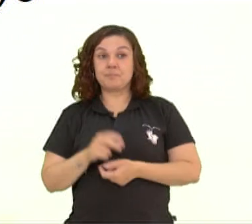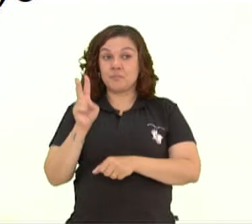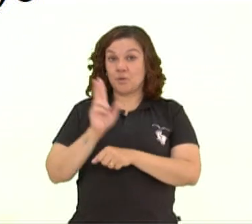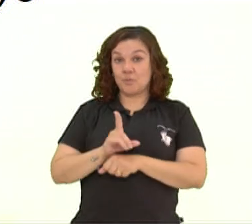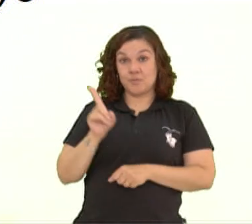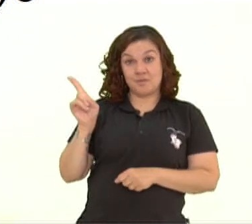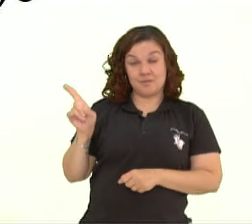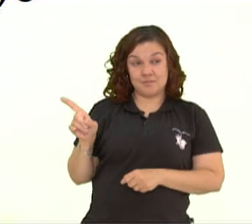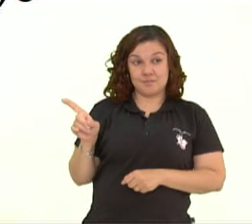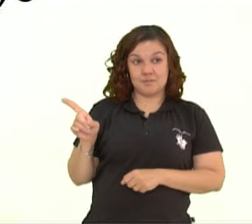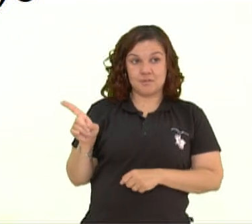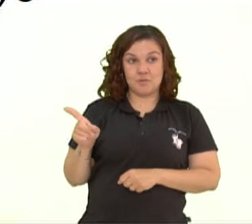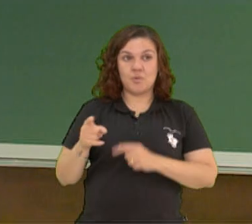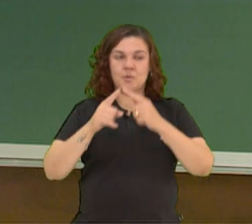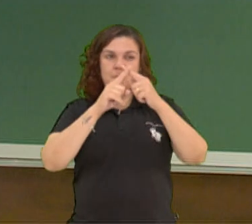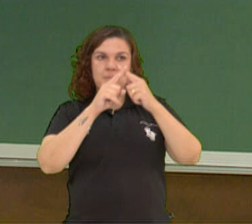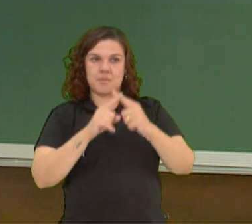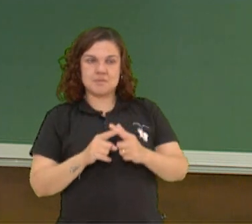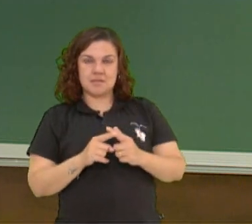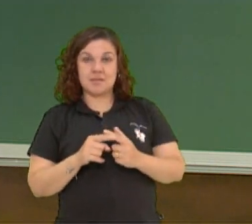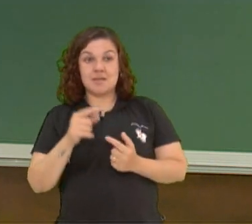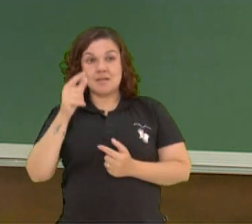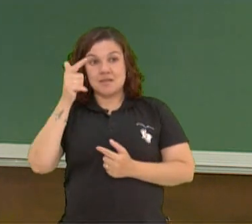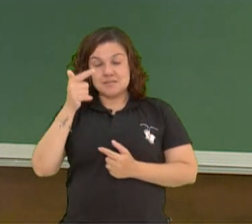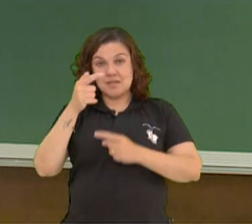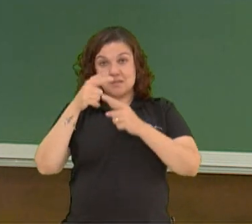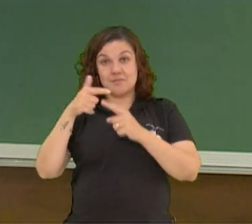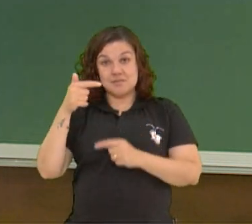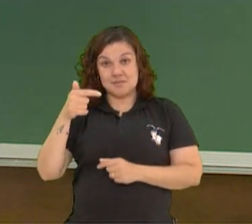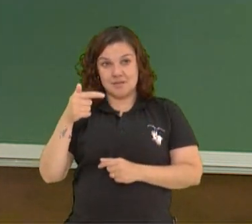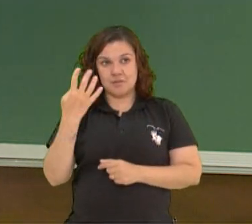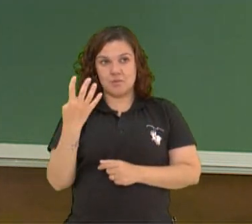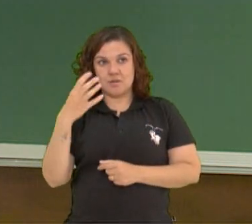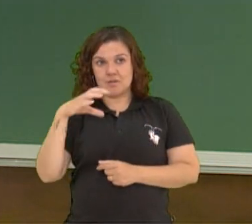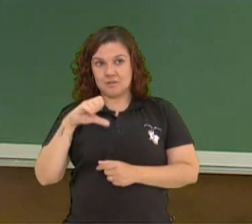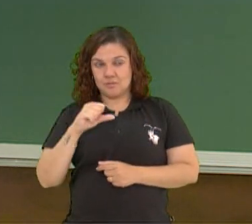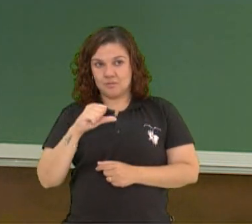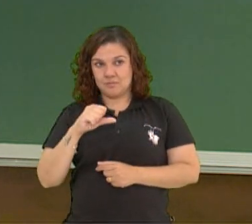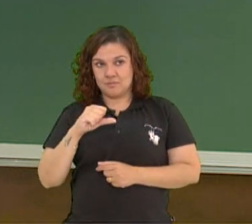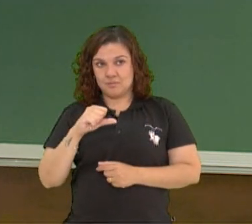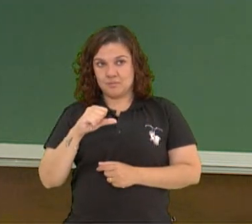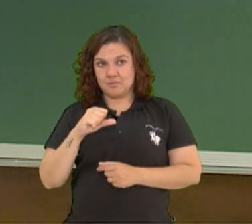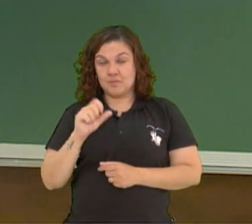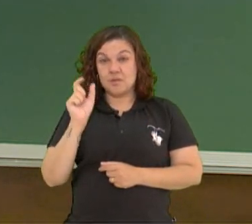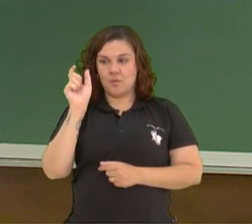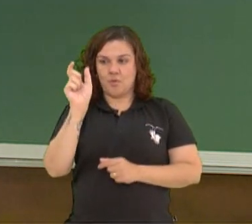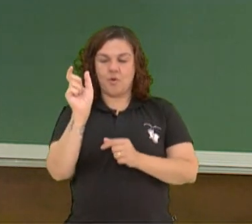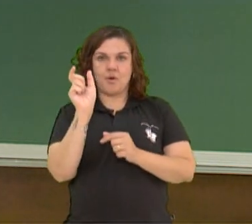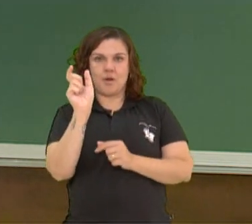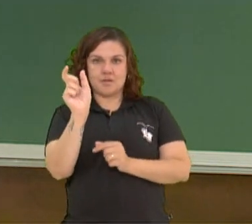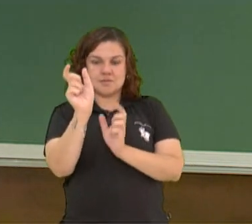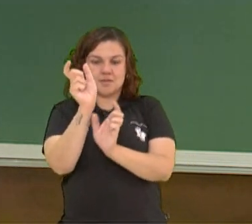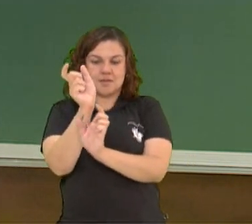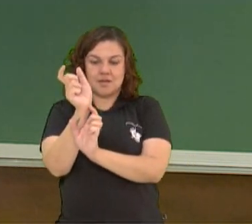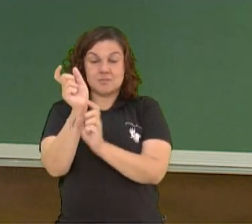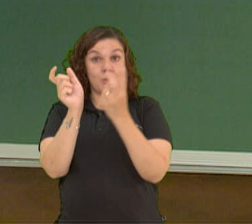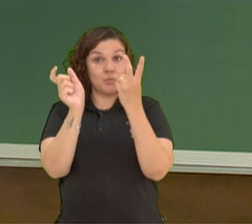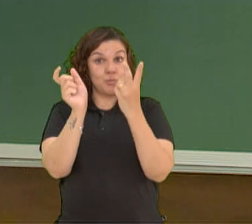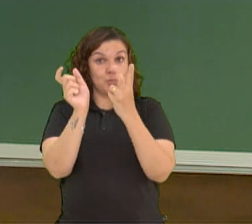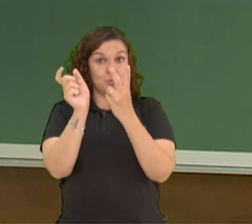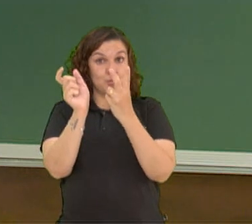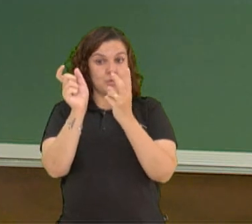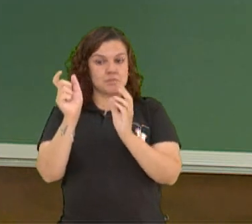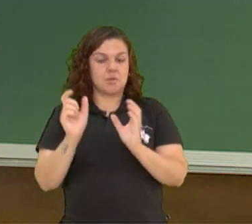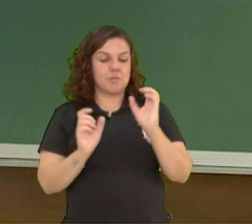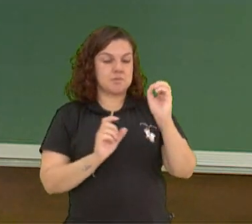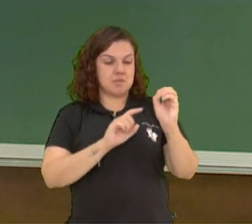hein? Quando eu multiplico 7 vezes 7, é 49. Como eu tenho uma casa decimal, são duas casas decimais. Por isso que